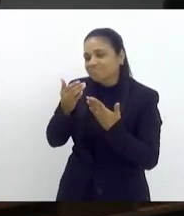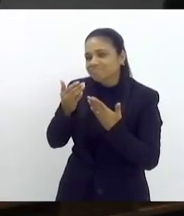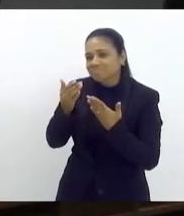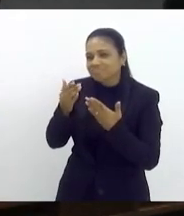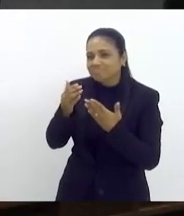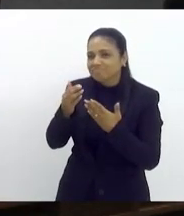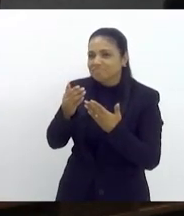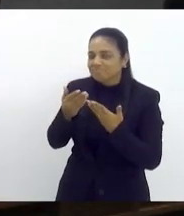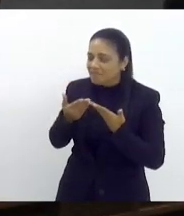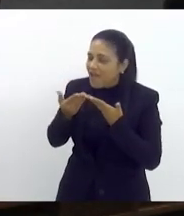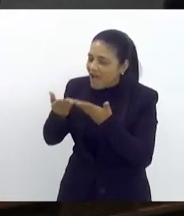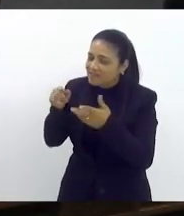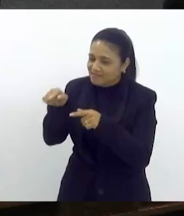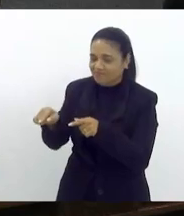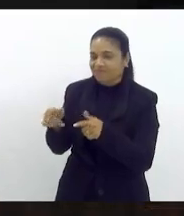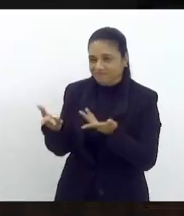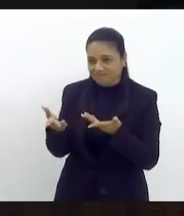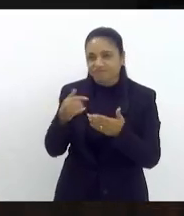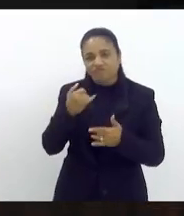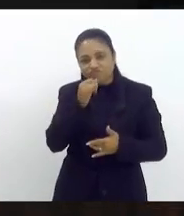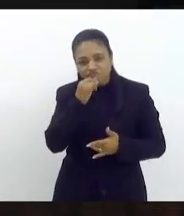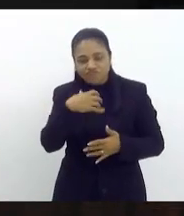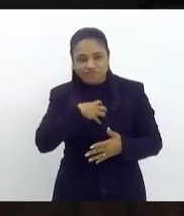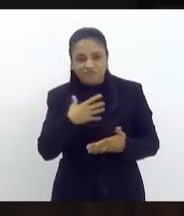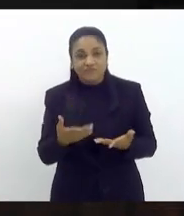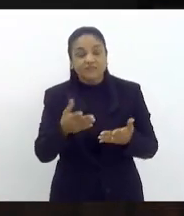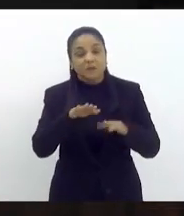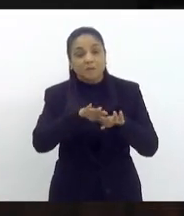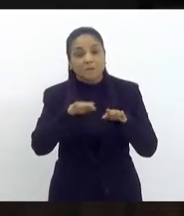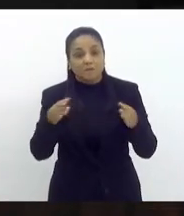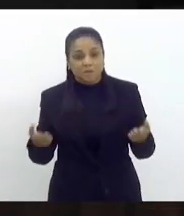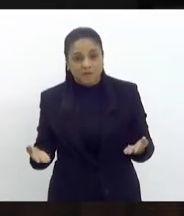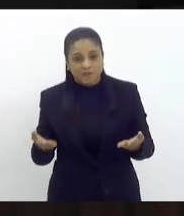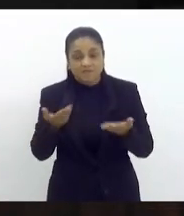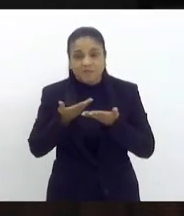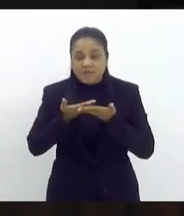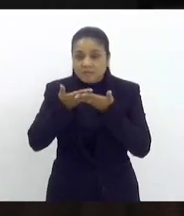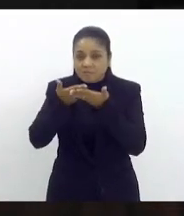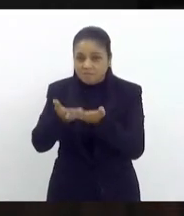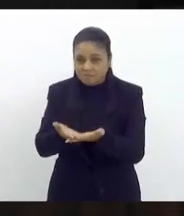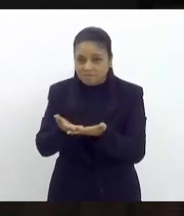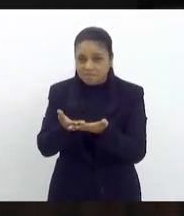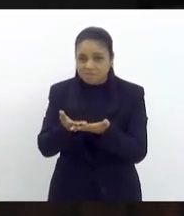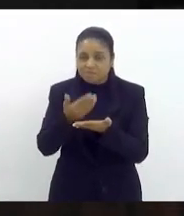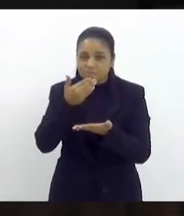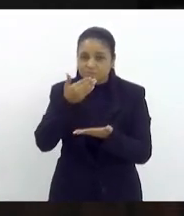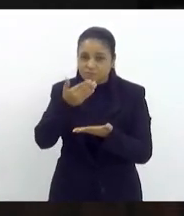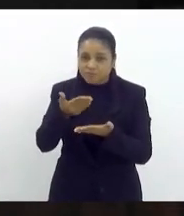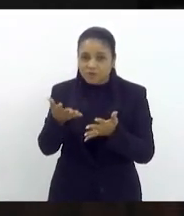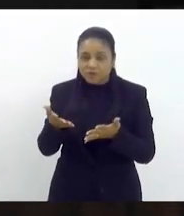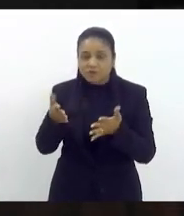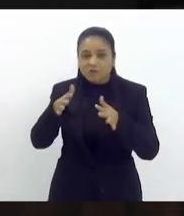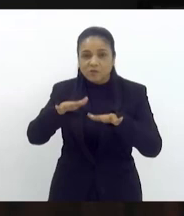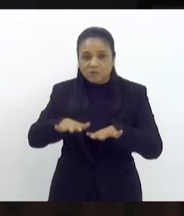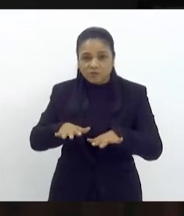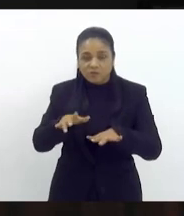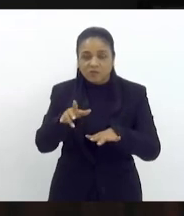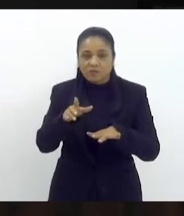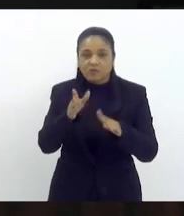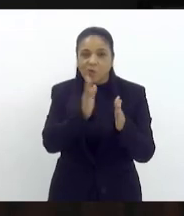antes porém há sobre a mesa requerimentos de inclusão na ordem do dia